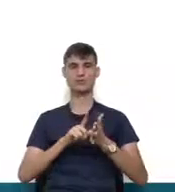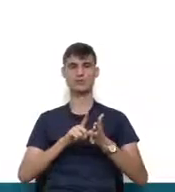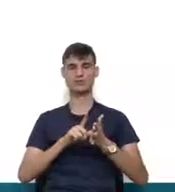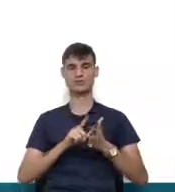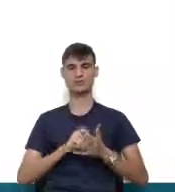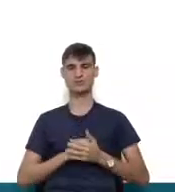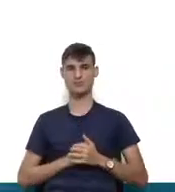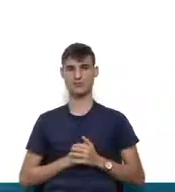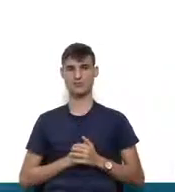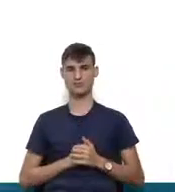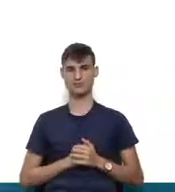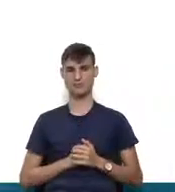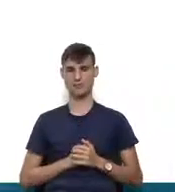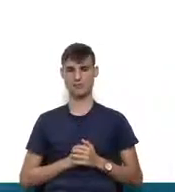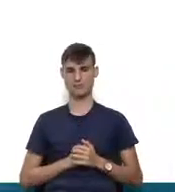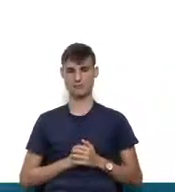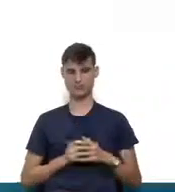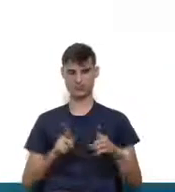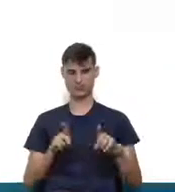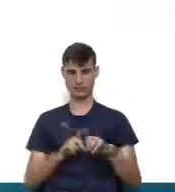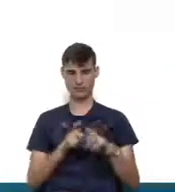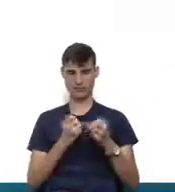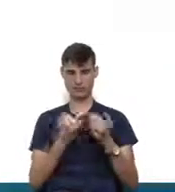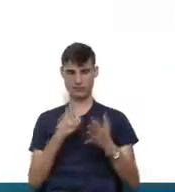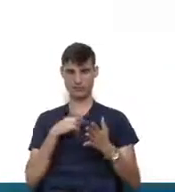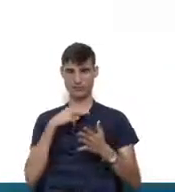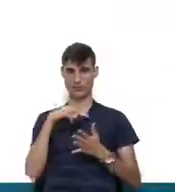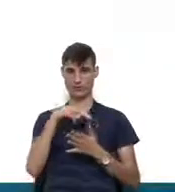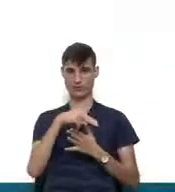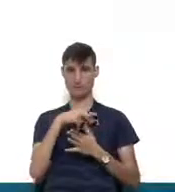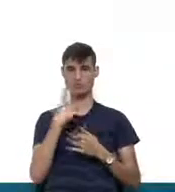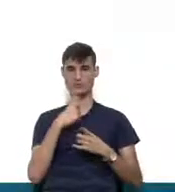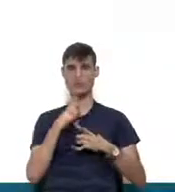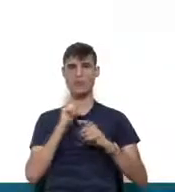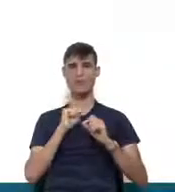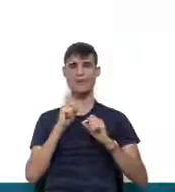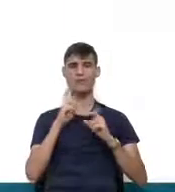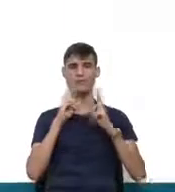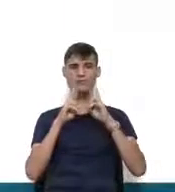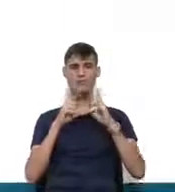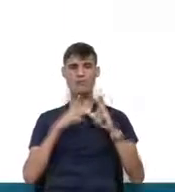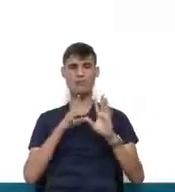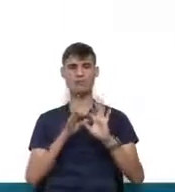anteriormente. E para demais valores de n, o que a gente pode deixar?